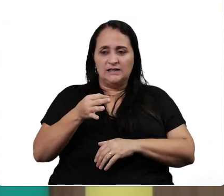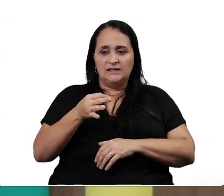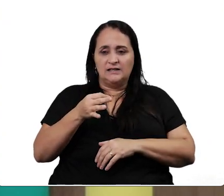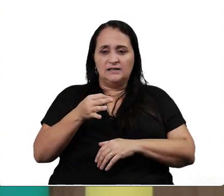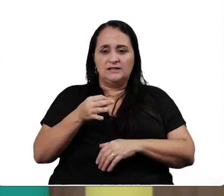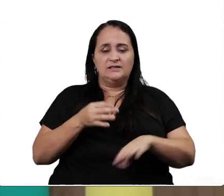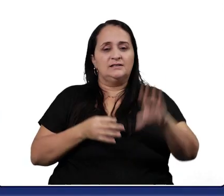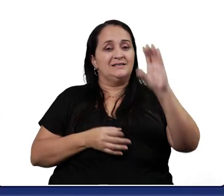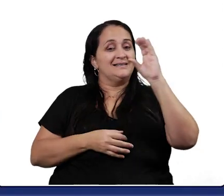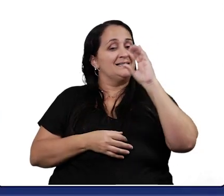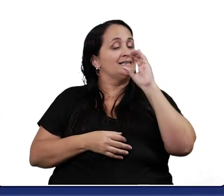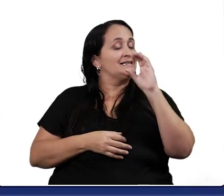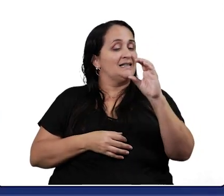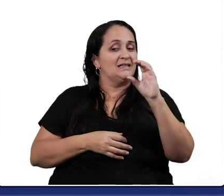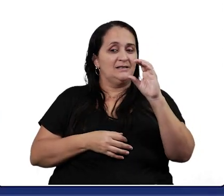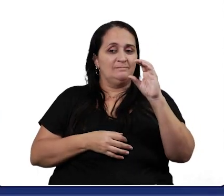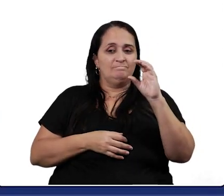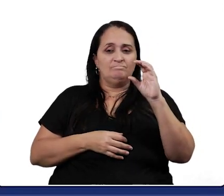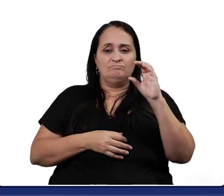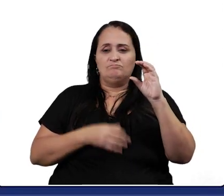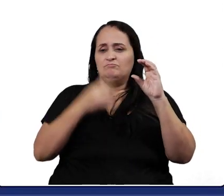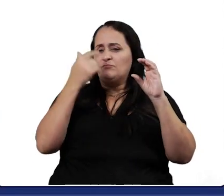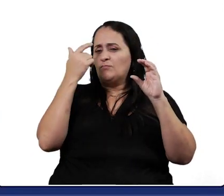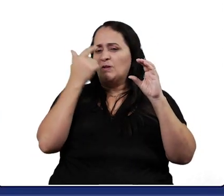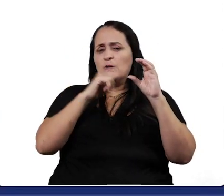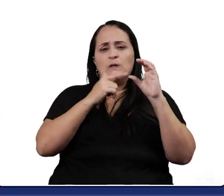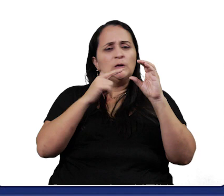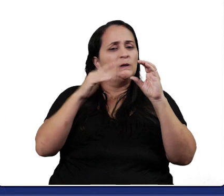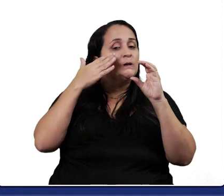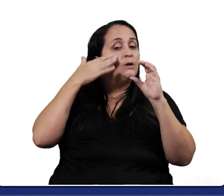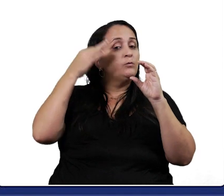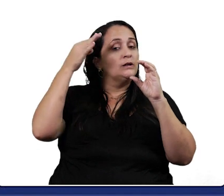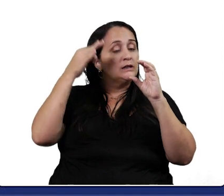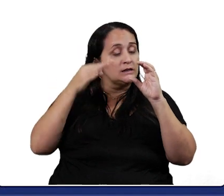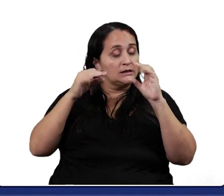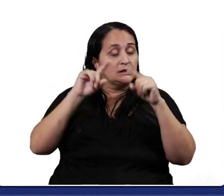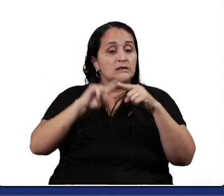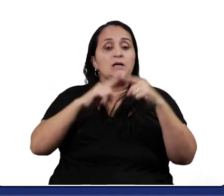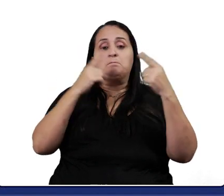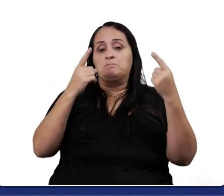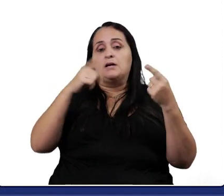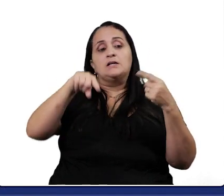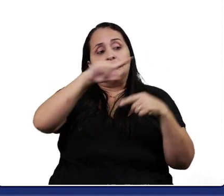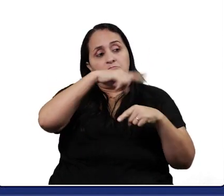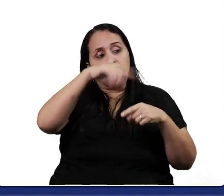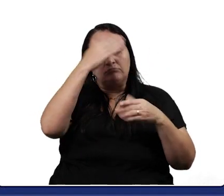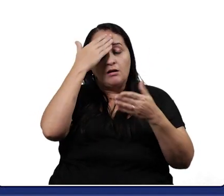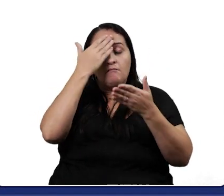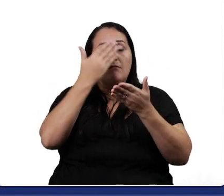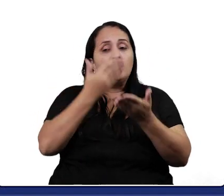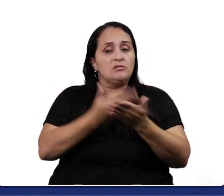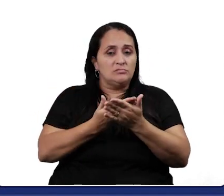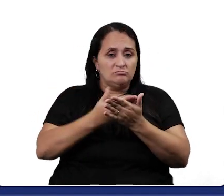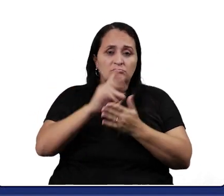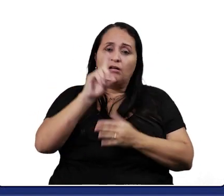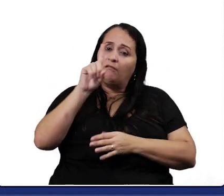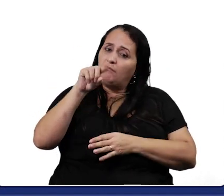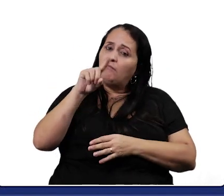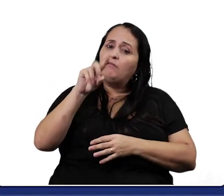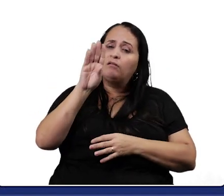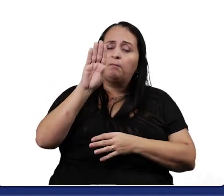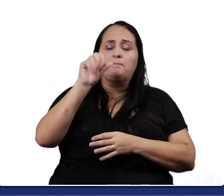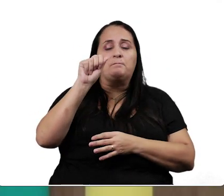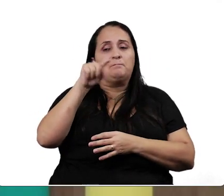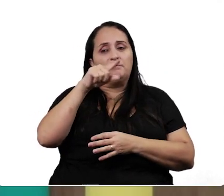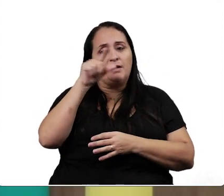está na letra C. Não se tem certeza, mas acreditam que foi o Barão de Coubertin